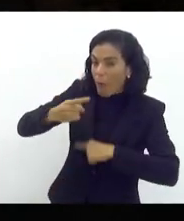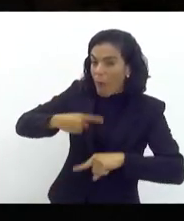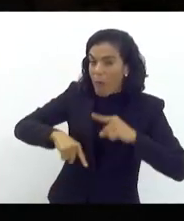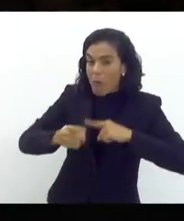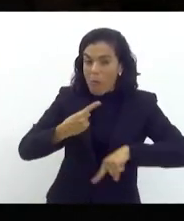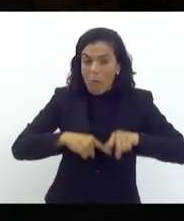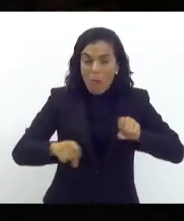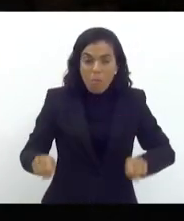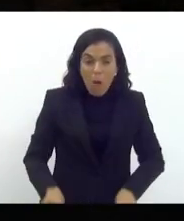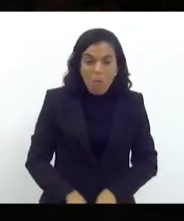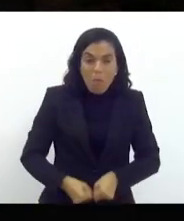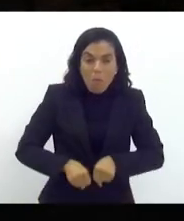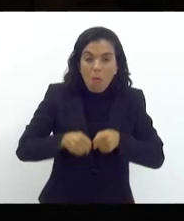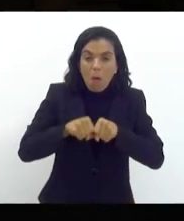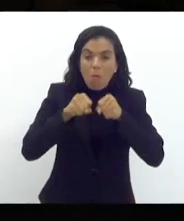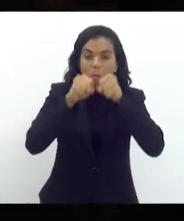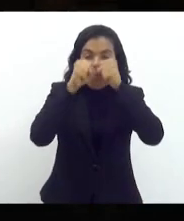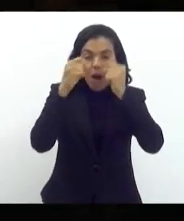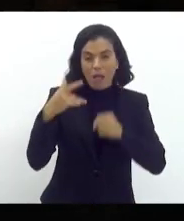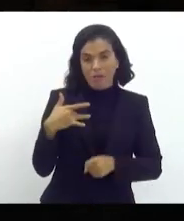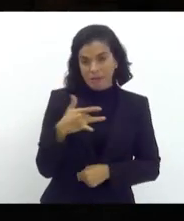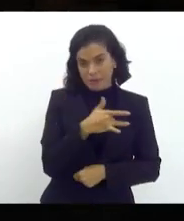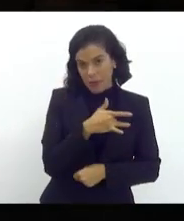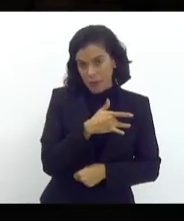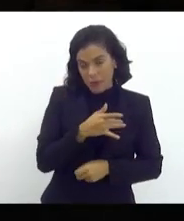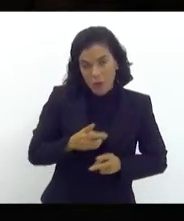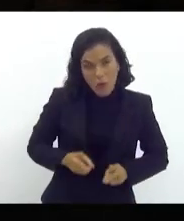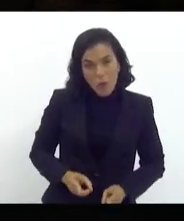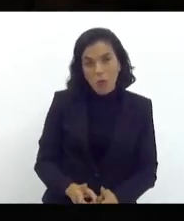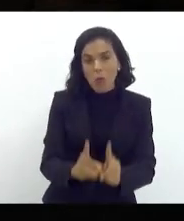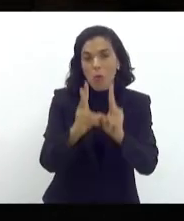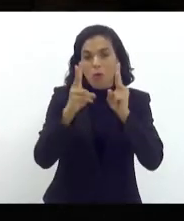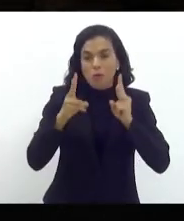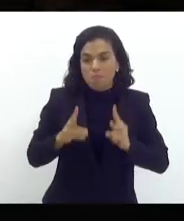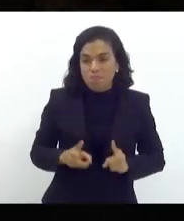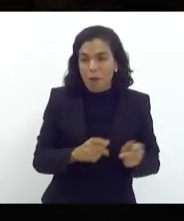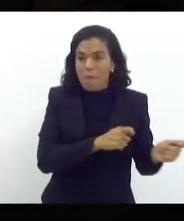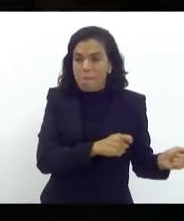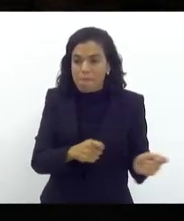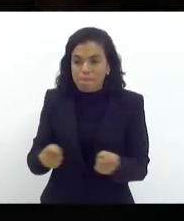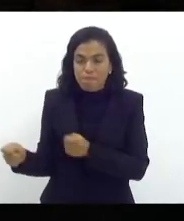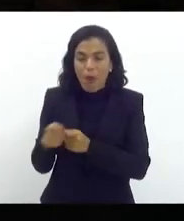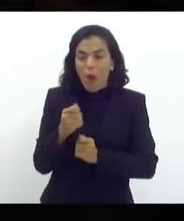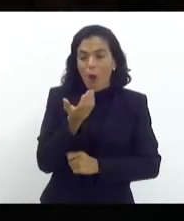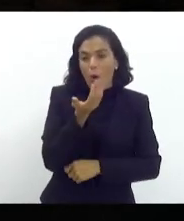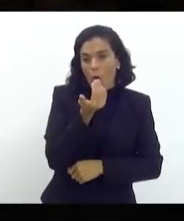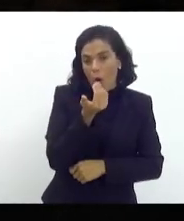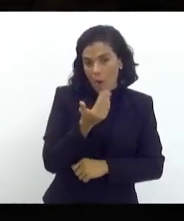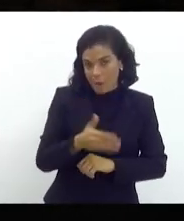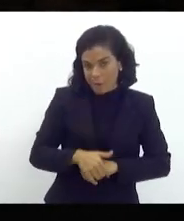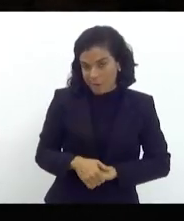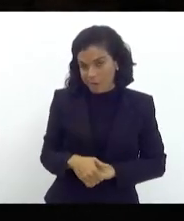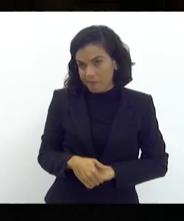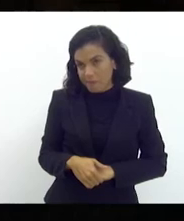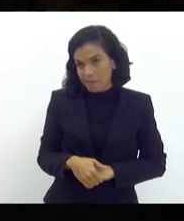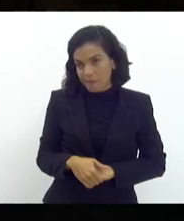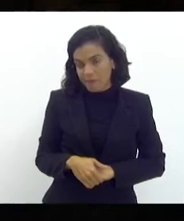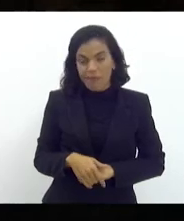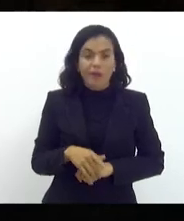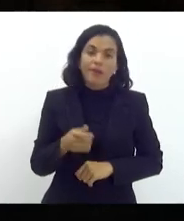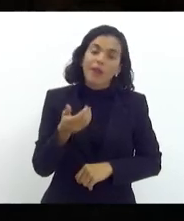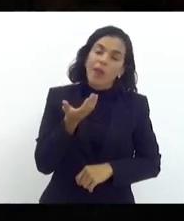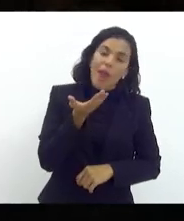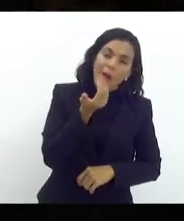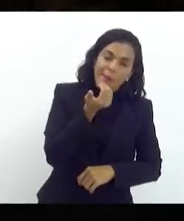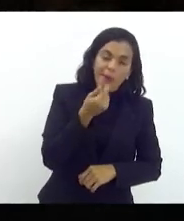imenso a saúde de quem continuamente continuadamente se alimenta de